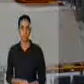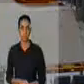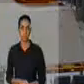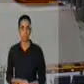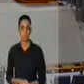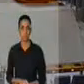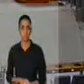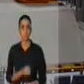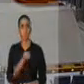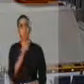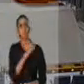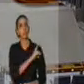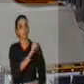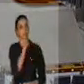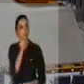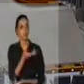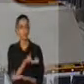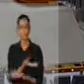Bom dia a todos.